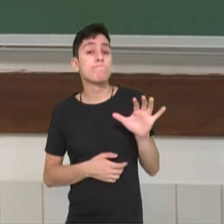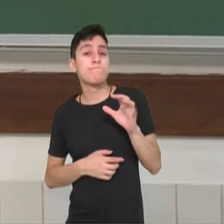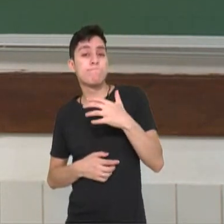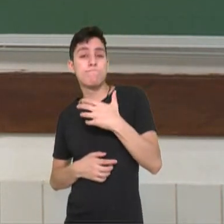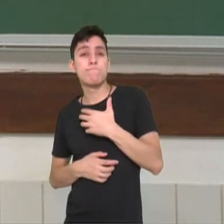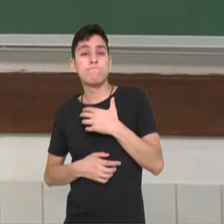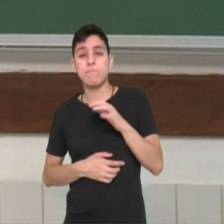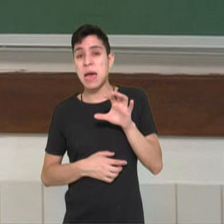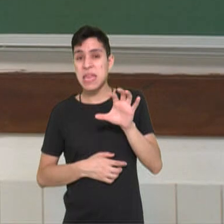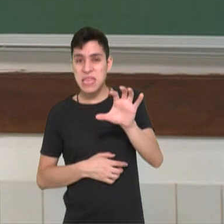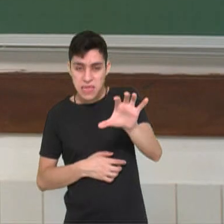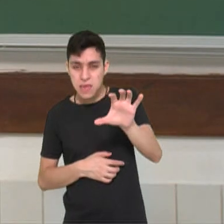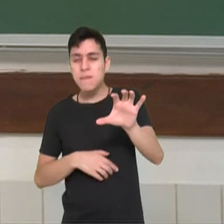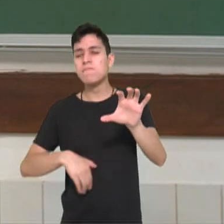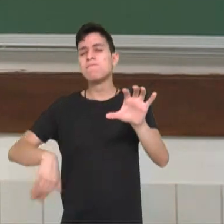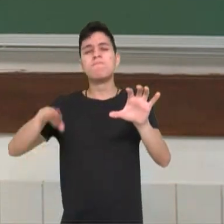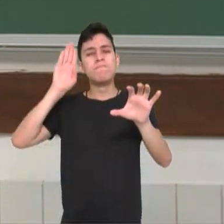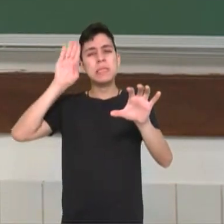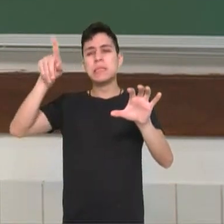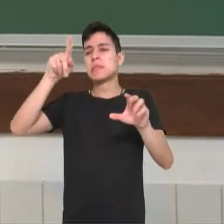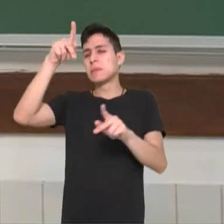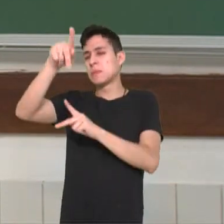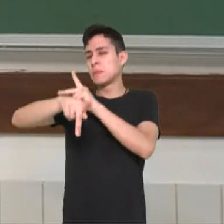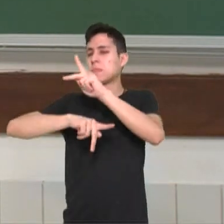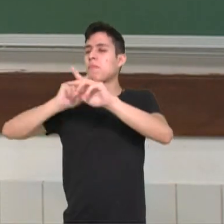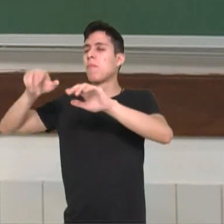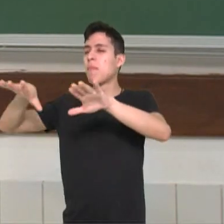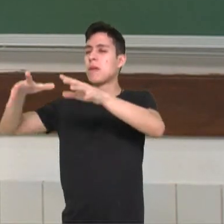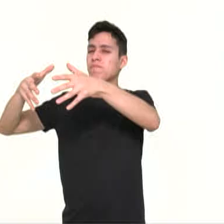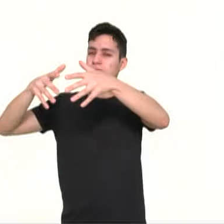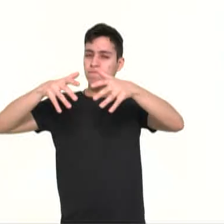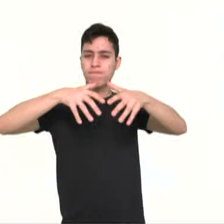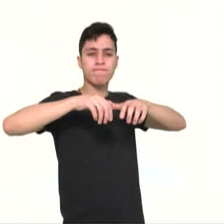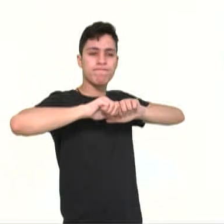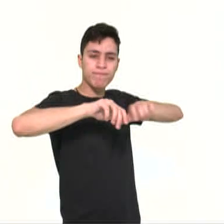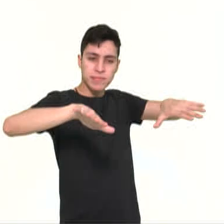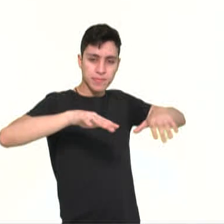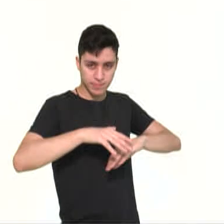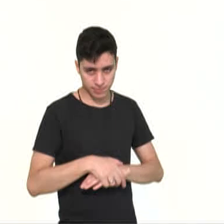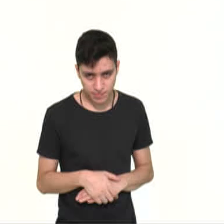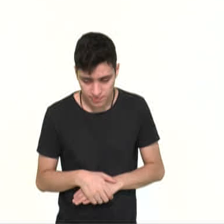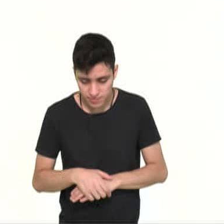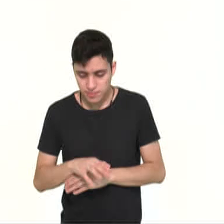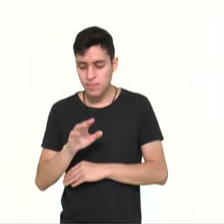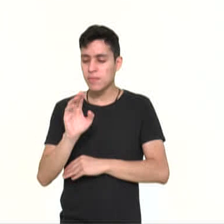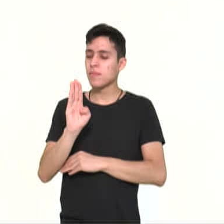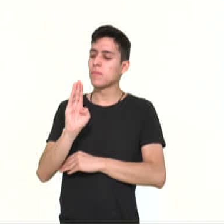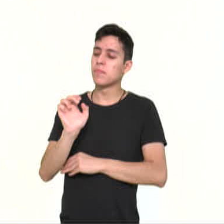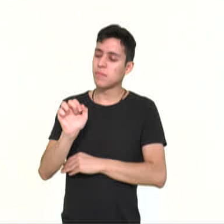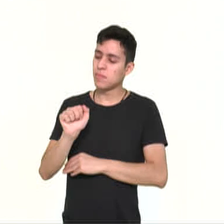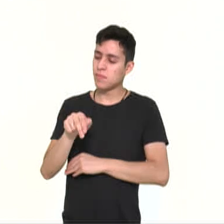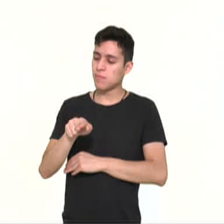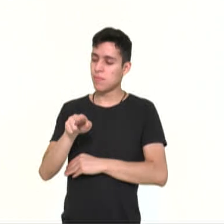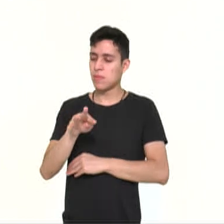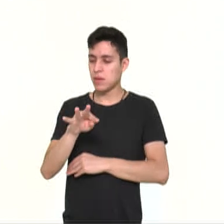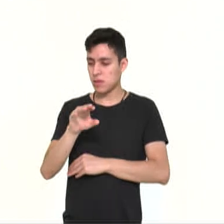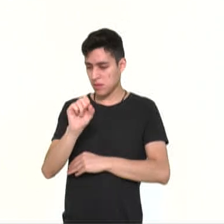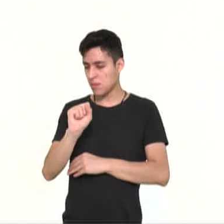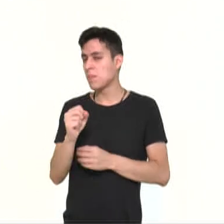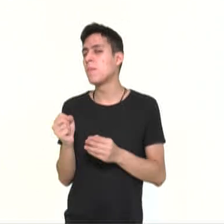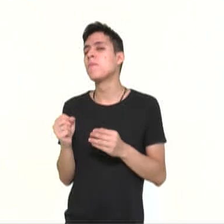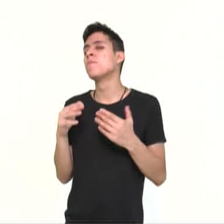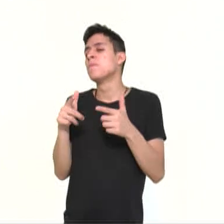população iorubá vai acabar se estabelecendo. Os bantus, boa parte deles vai ser trazido para o Brasil, né?